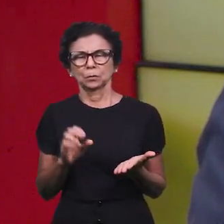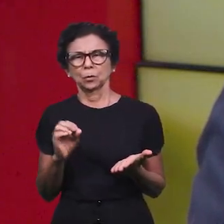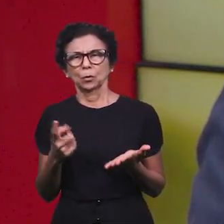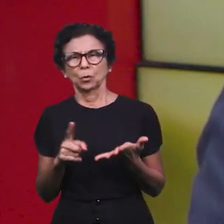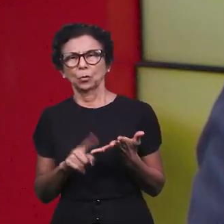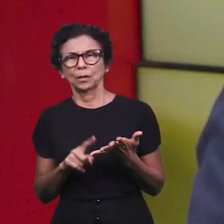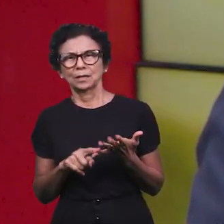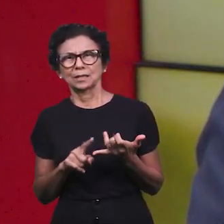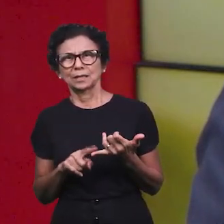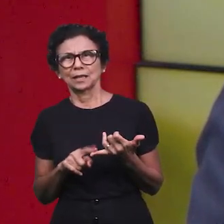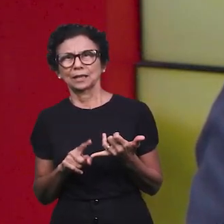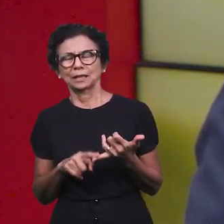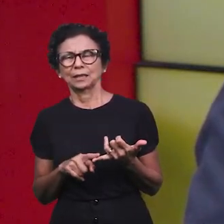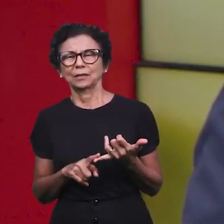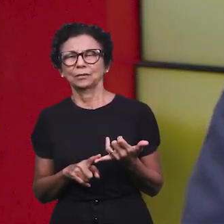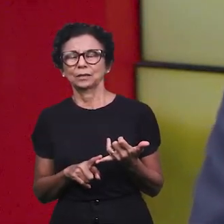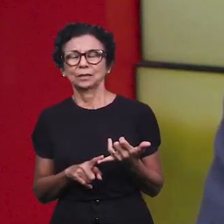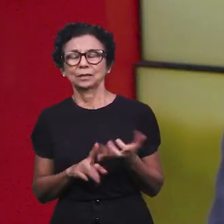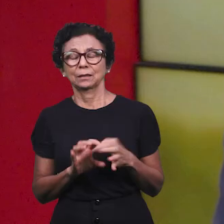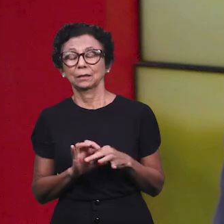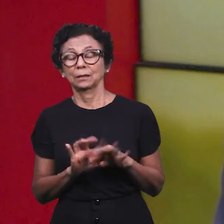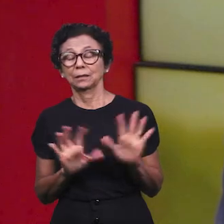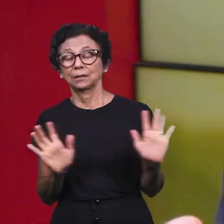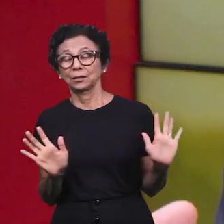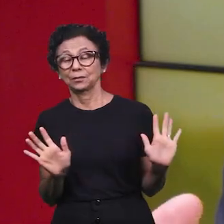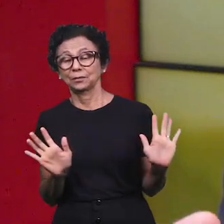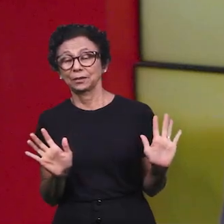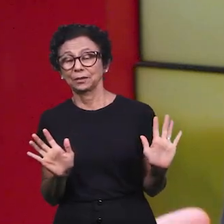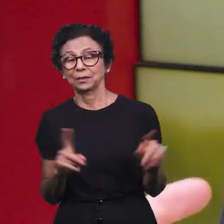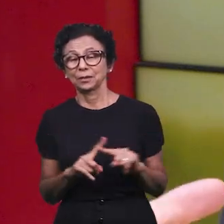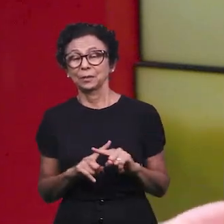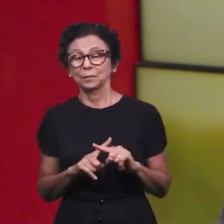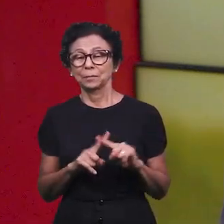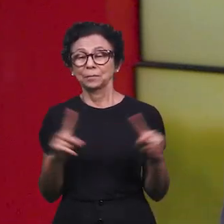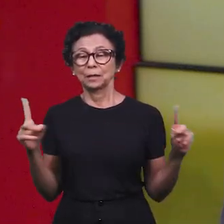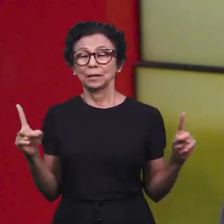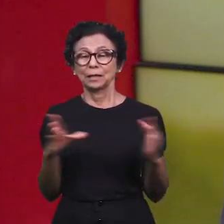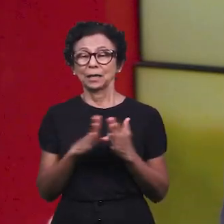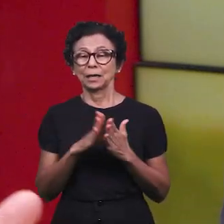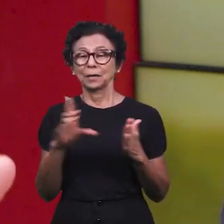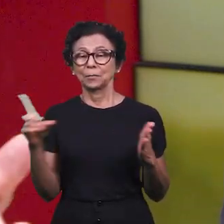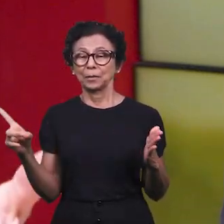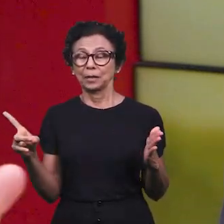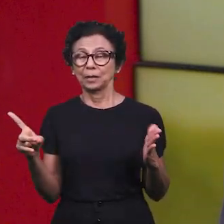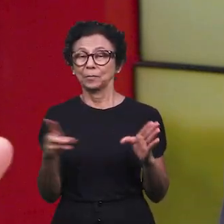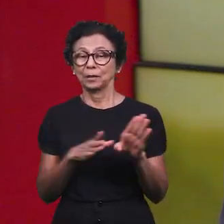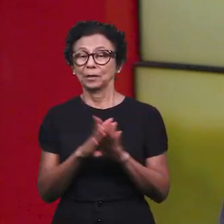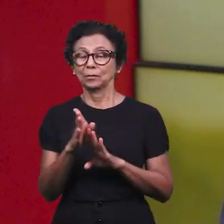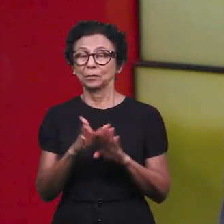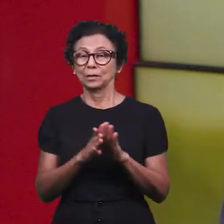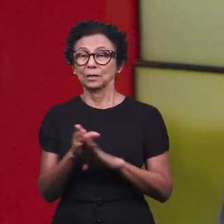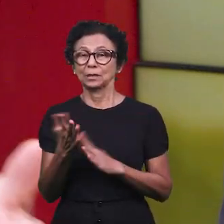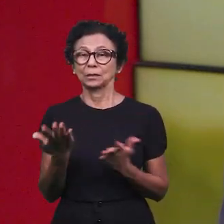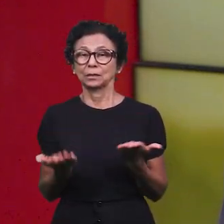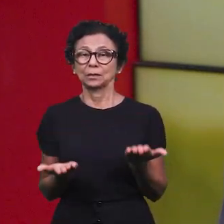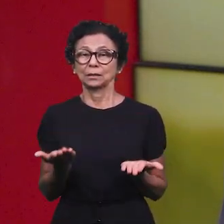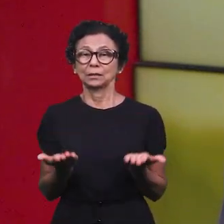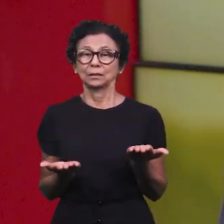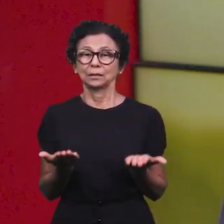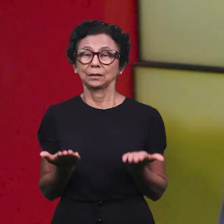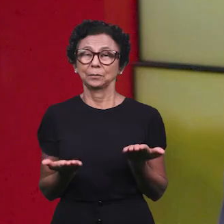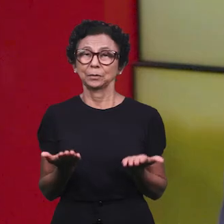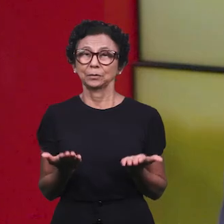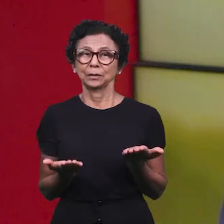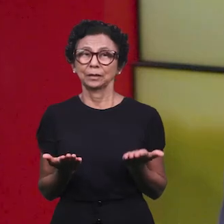caçula, os caçulas que estão nos assistindo, né? A palavra ela nos recompõe para voltarmos a ter esse equilíbrio. Né?